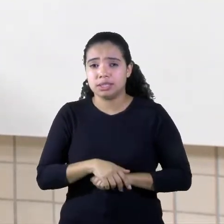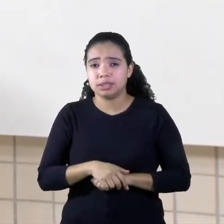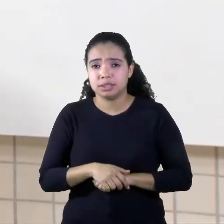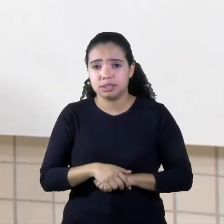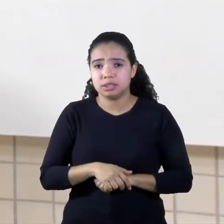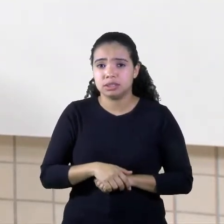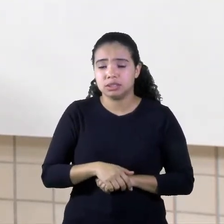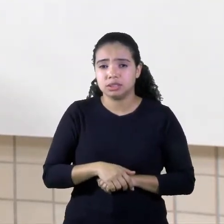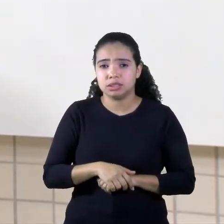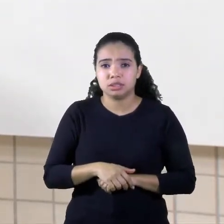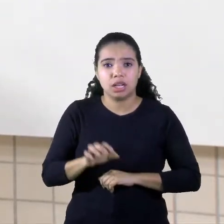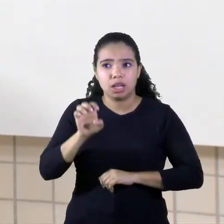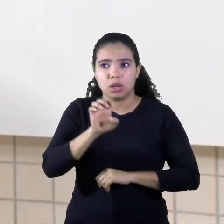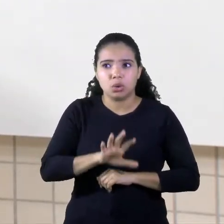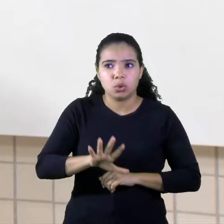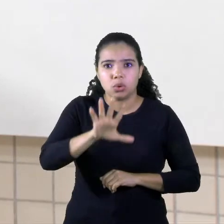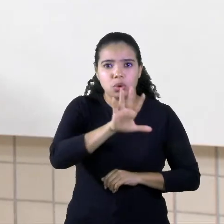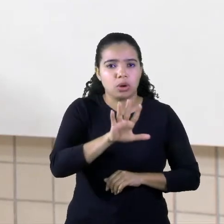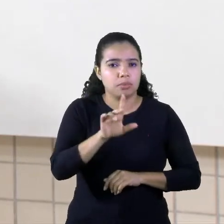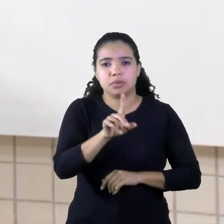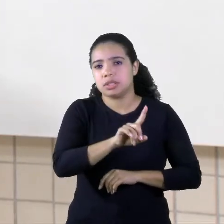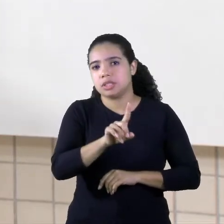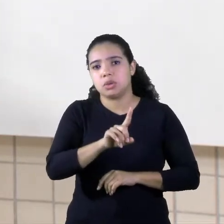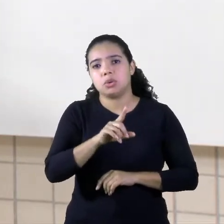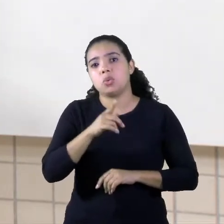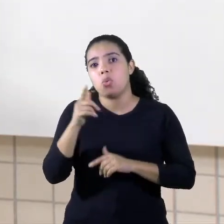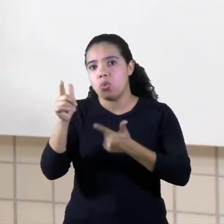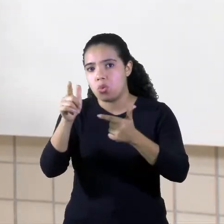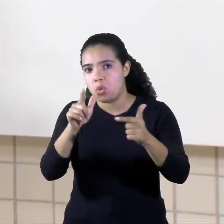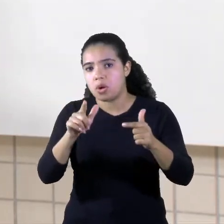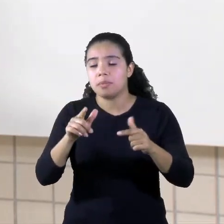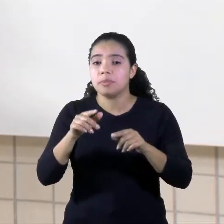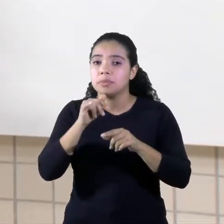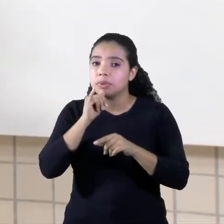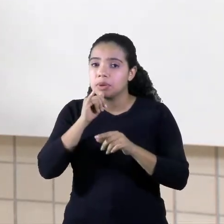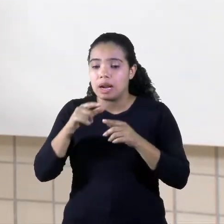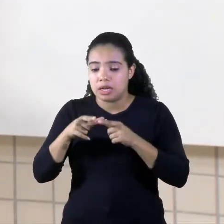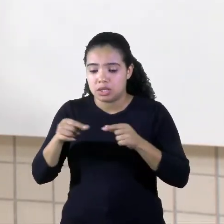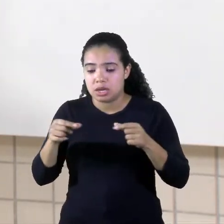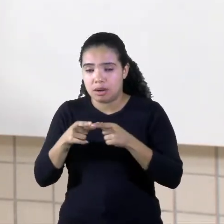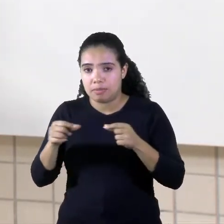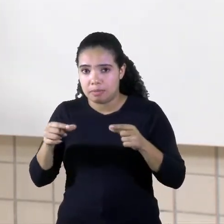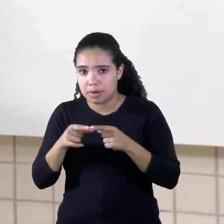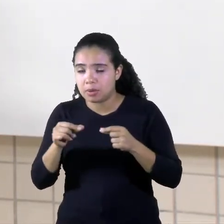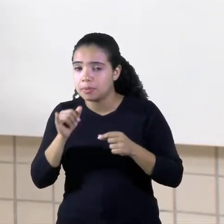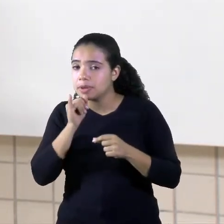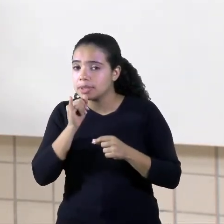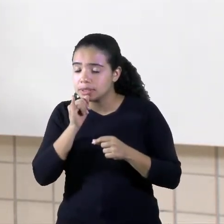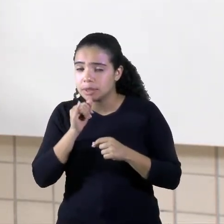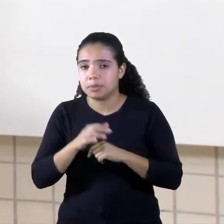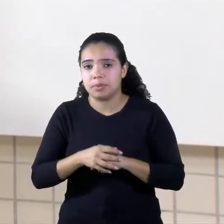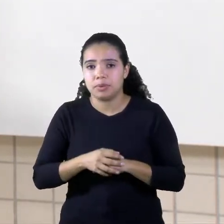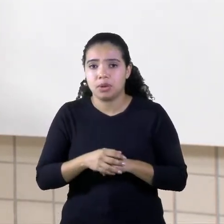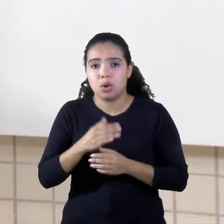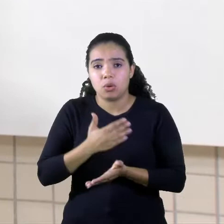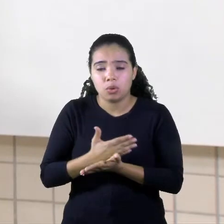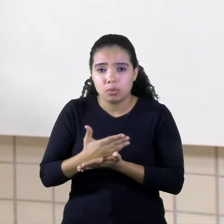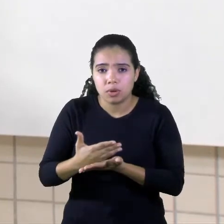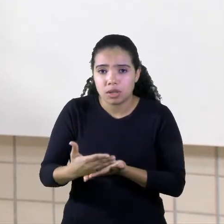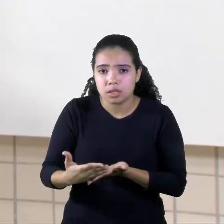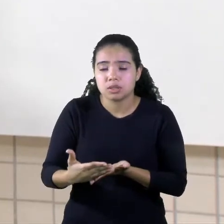era só na Europa. O território do Japão, por exemplo,